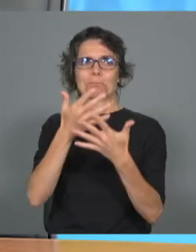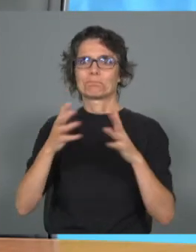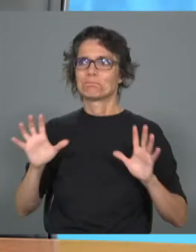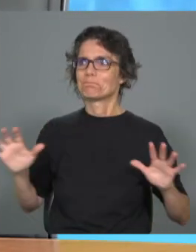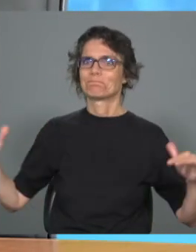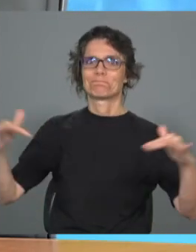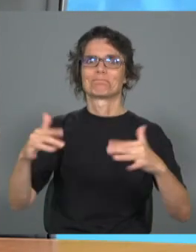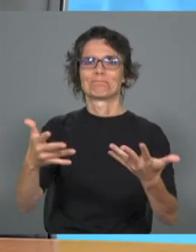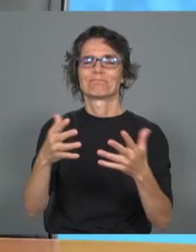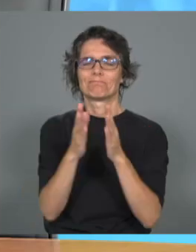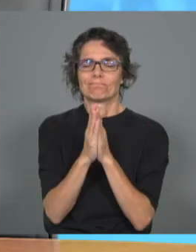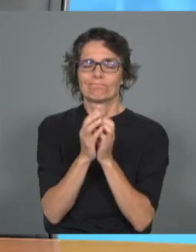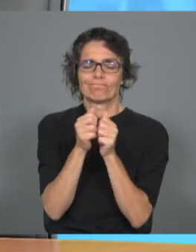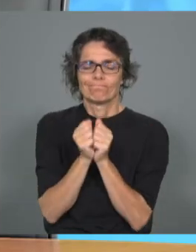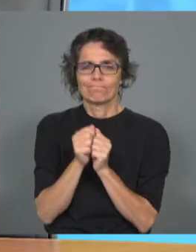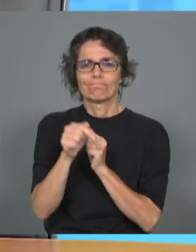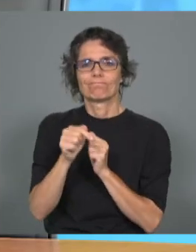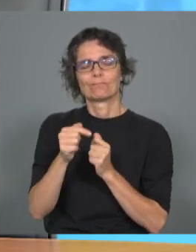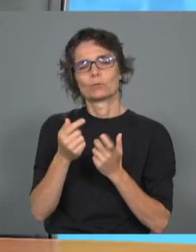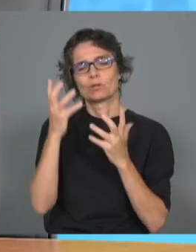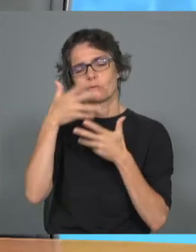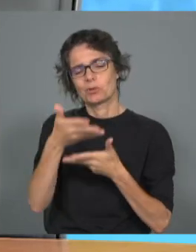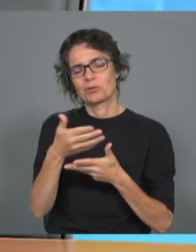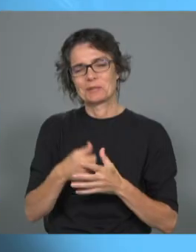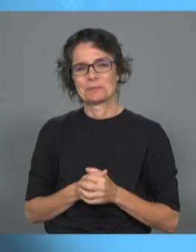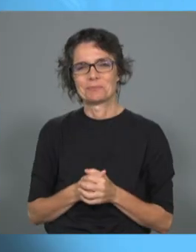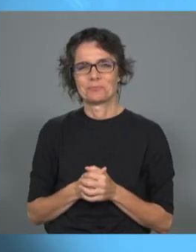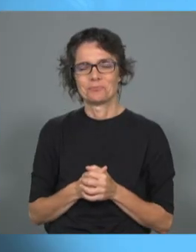ser rezada durante esta noite.